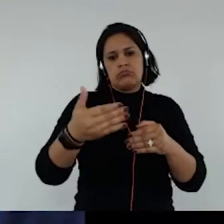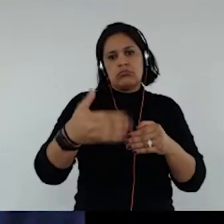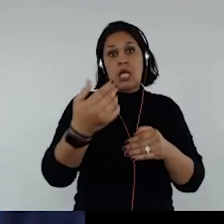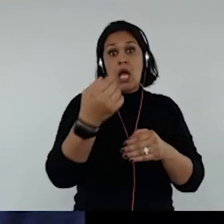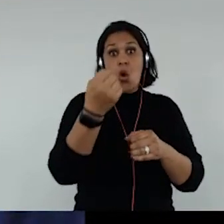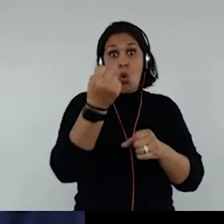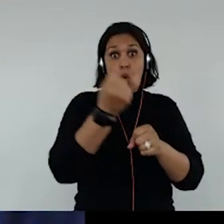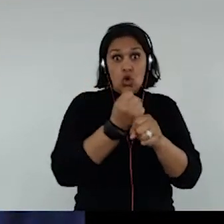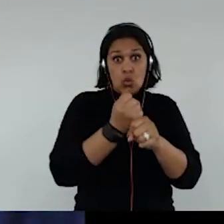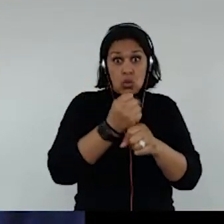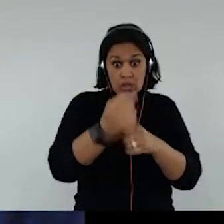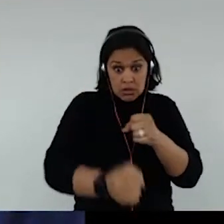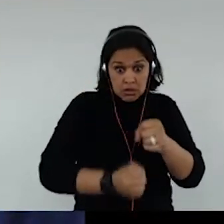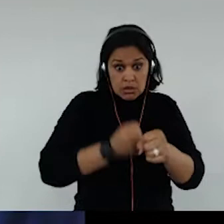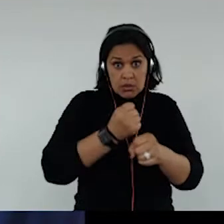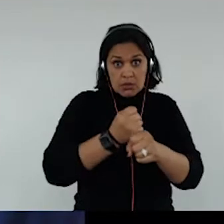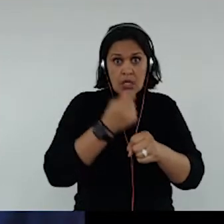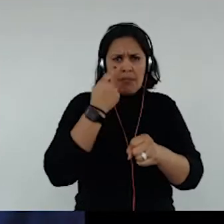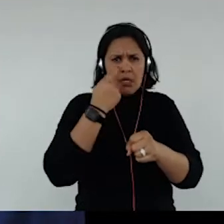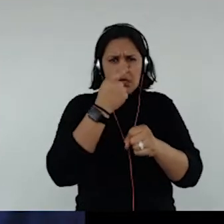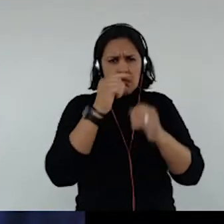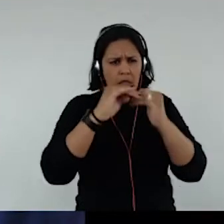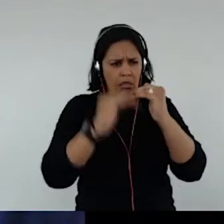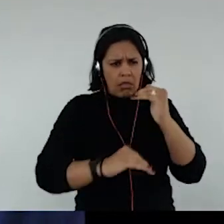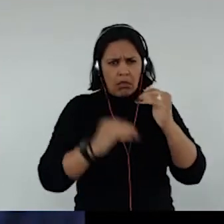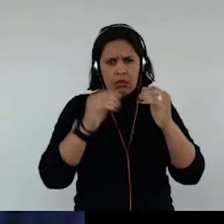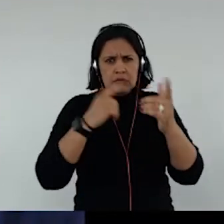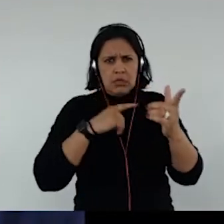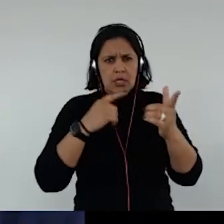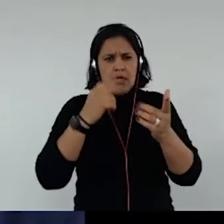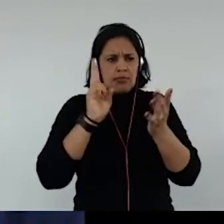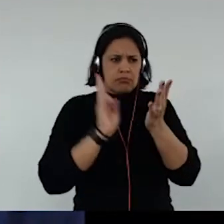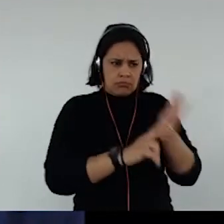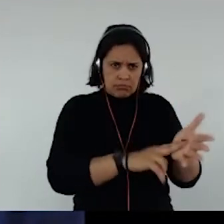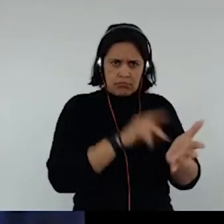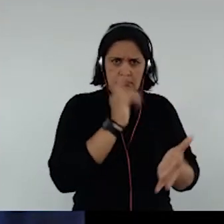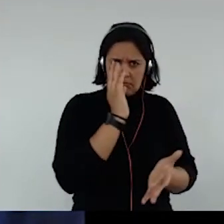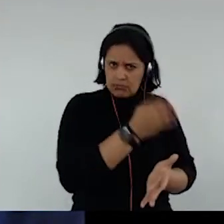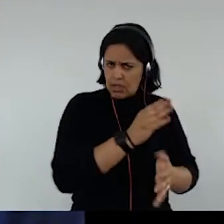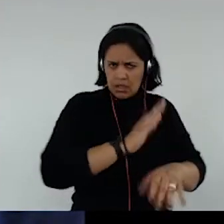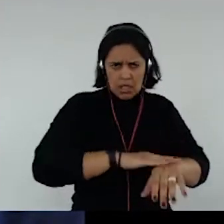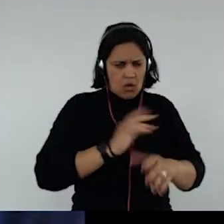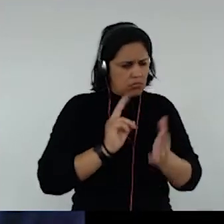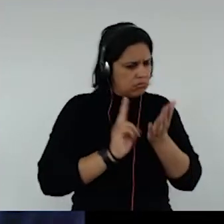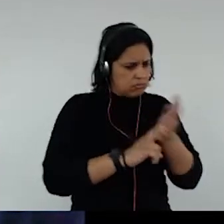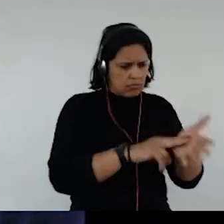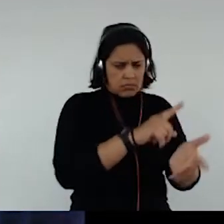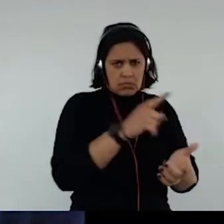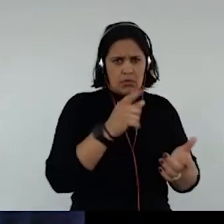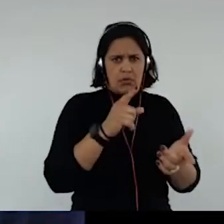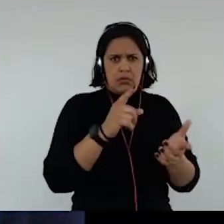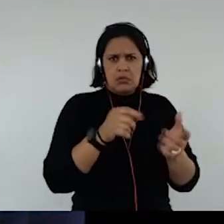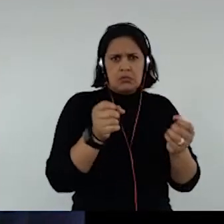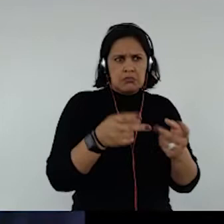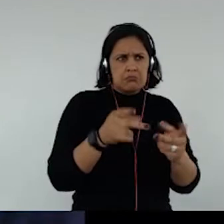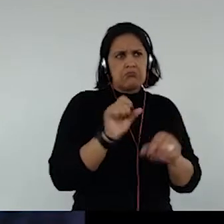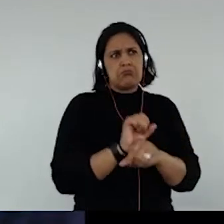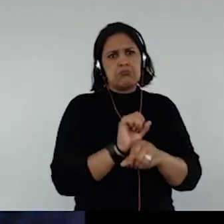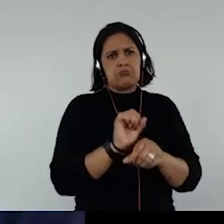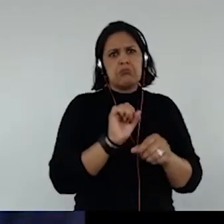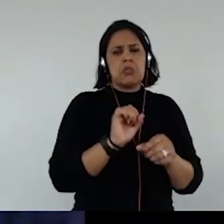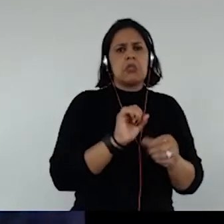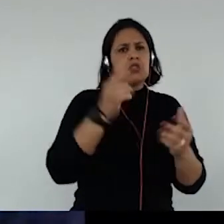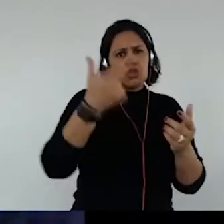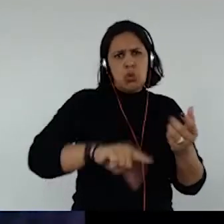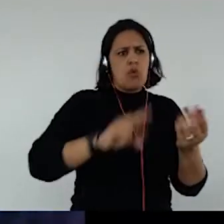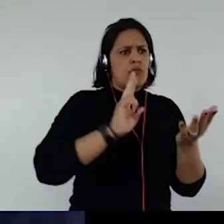o desequilíbrio se verifica, ele notifica prontamente, logo após o desequilíbrio, manda uma carta, silêncio da outra parte, manda